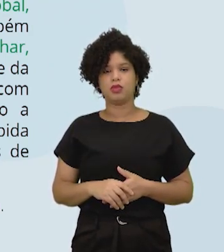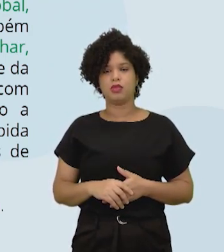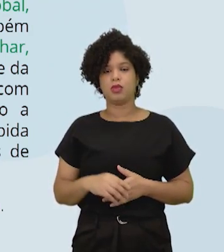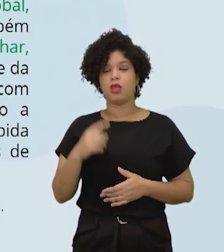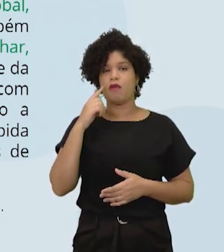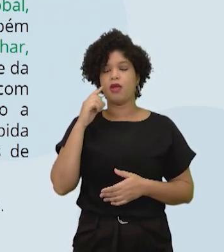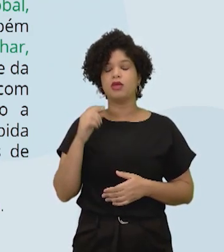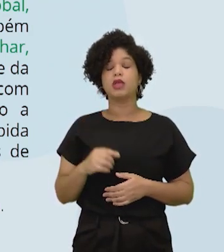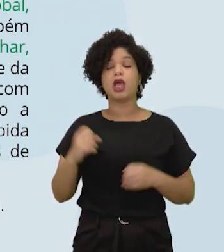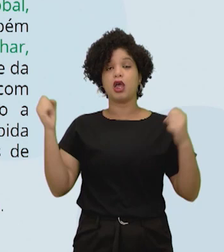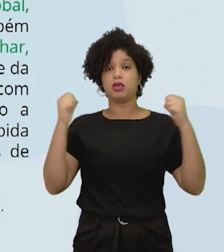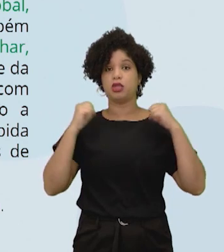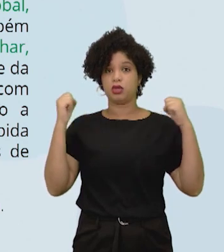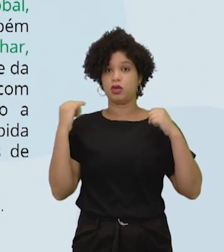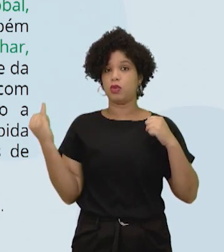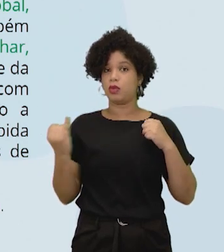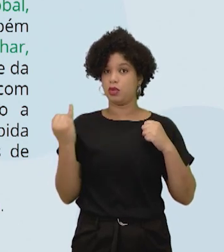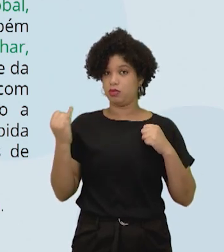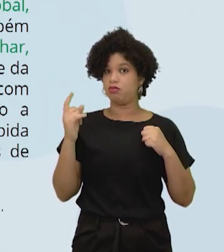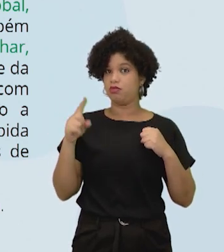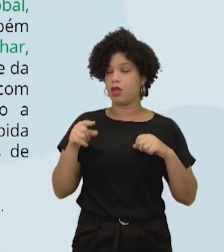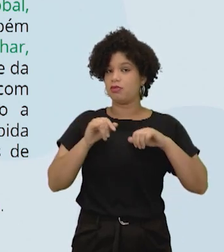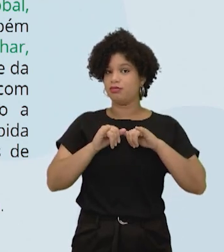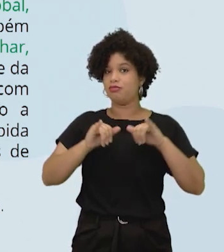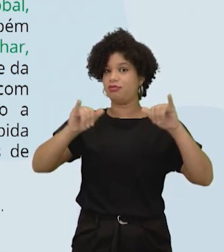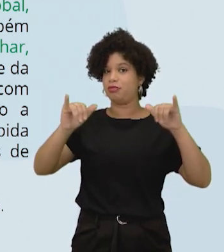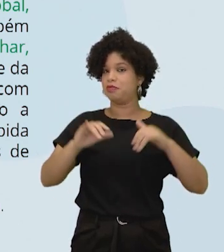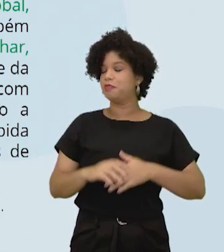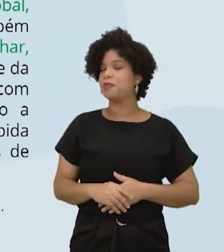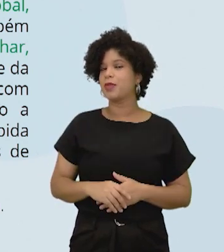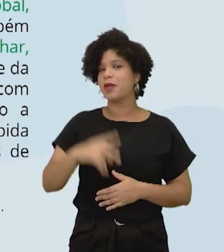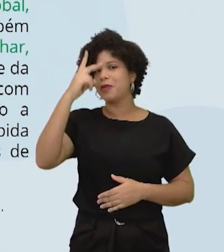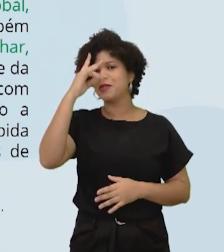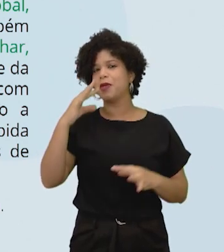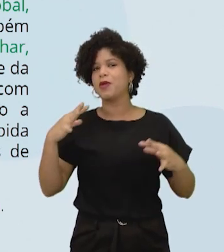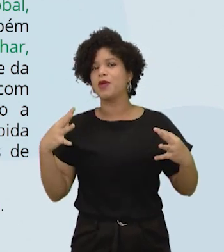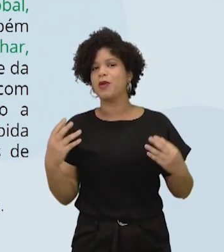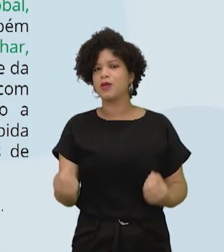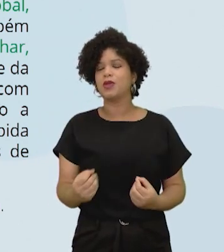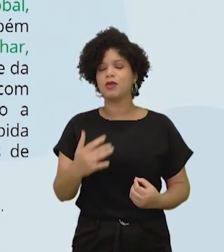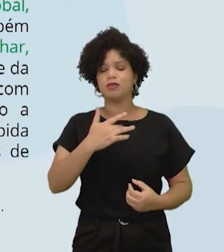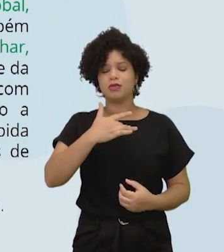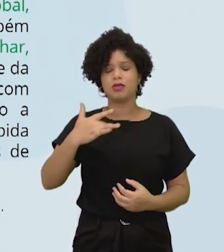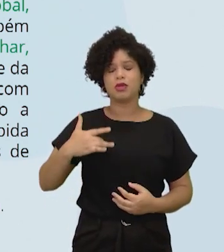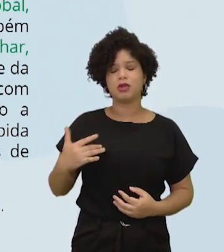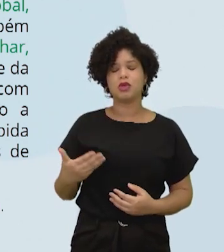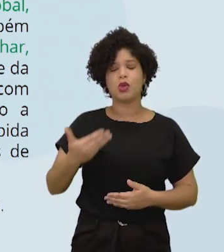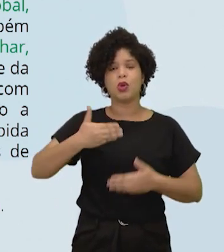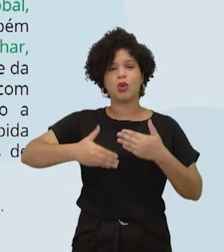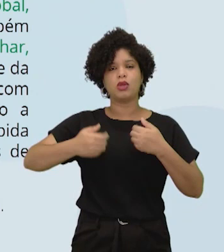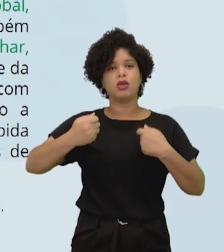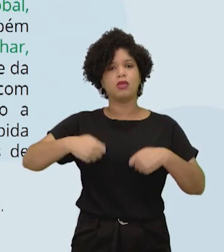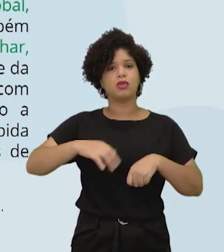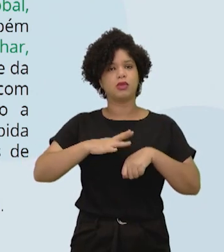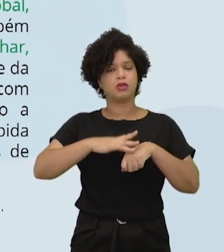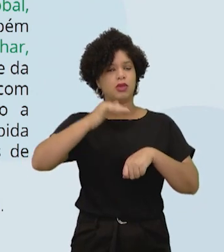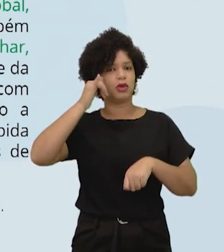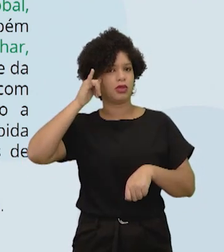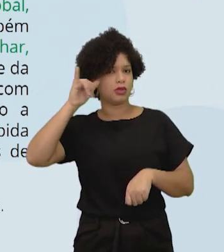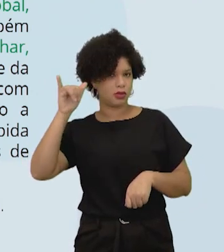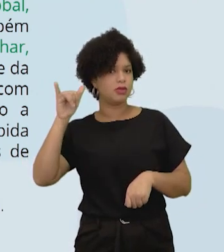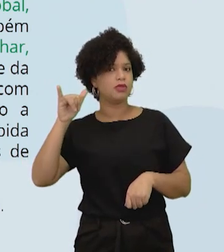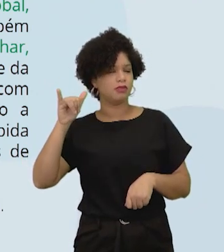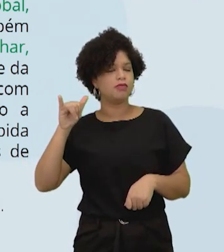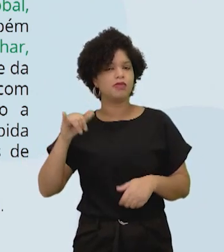para a prática de exercícios. O objetivo é conscientizar sobre bons hábitos de saúde e prevenção de doenças.